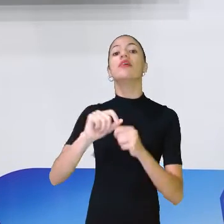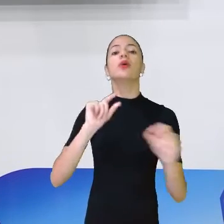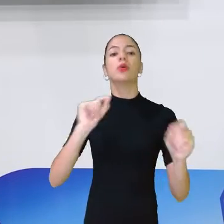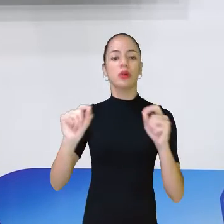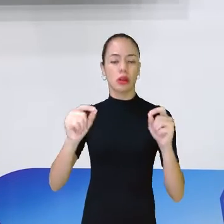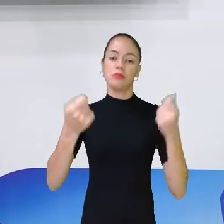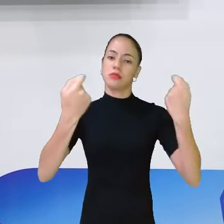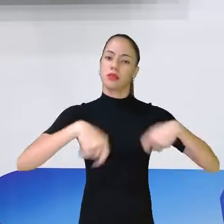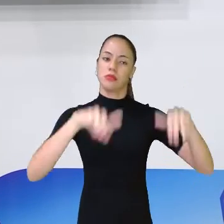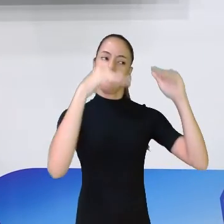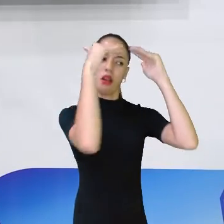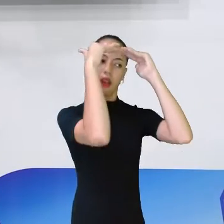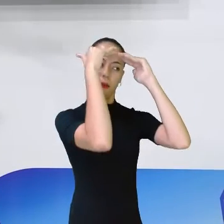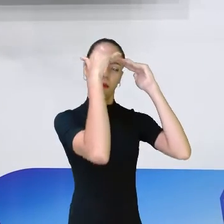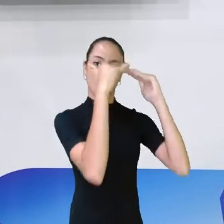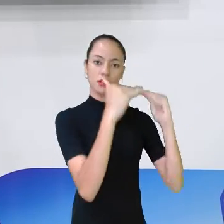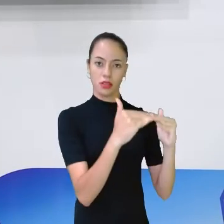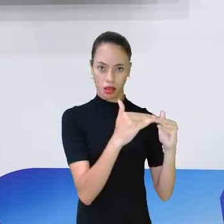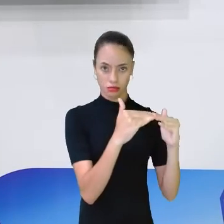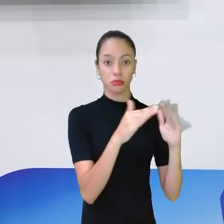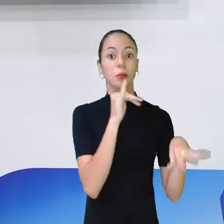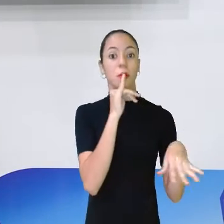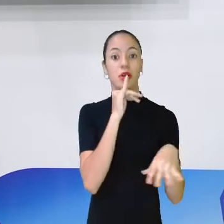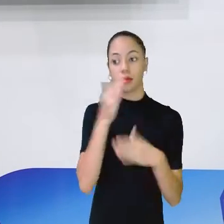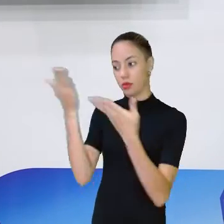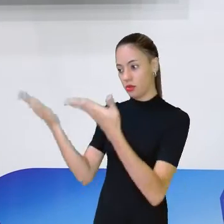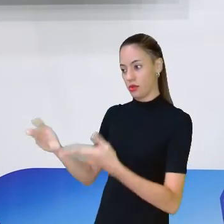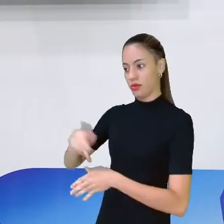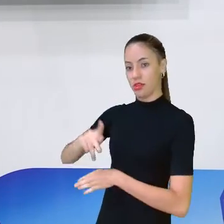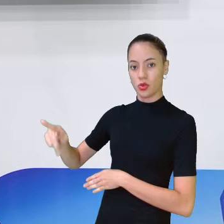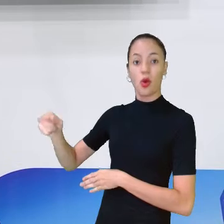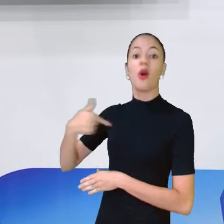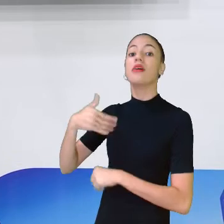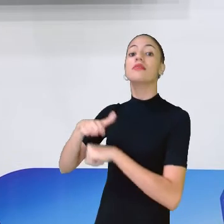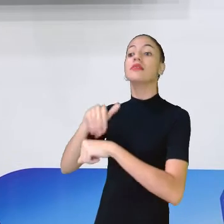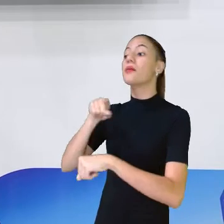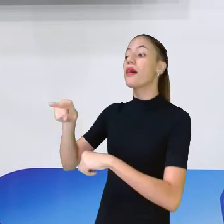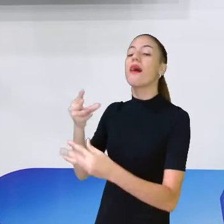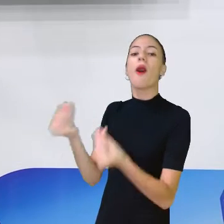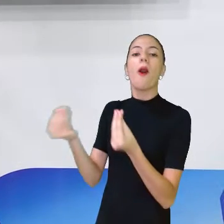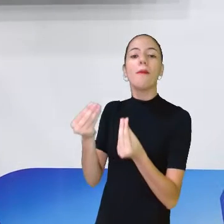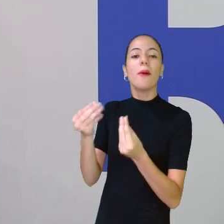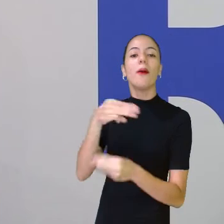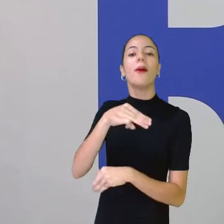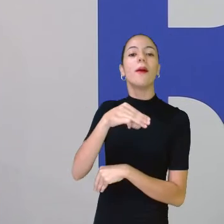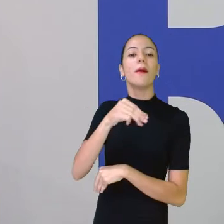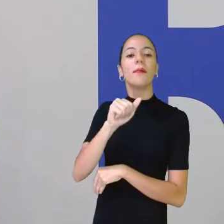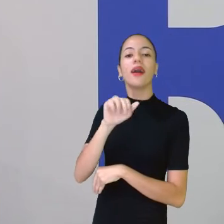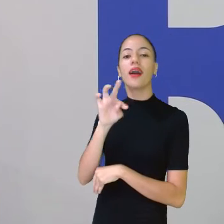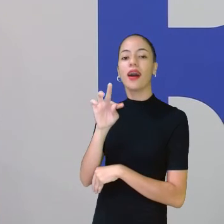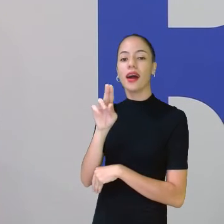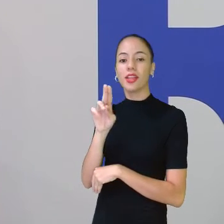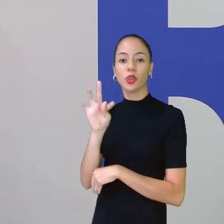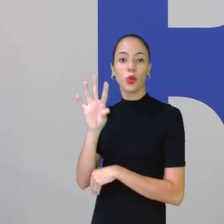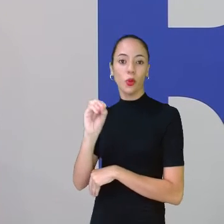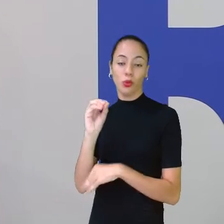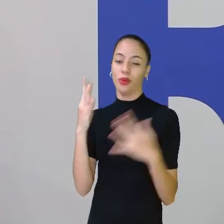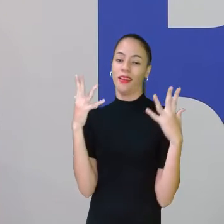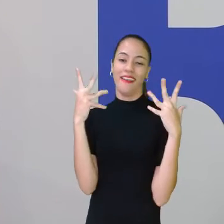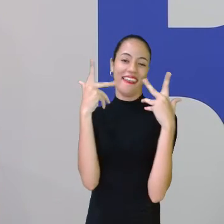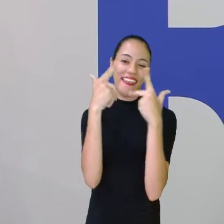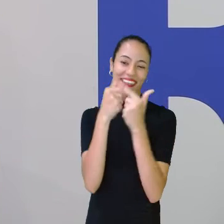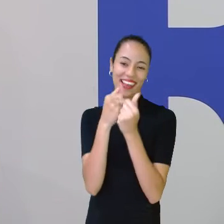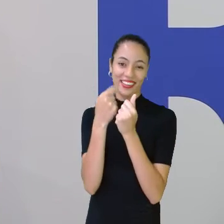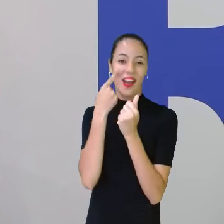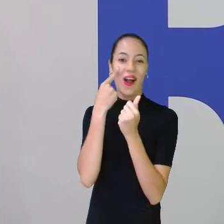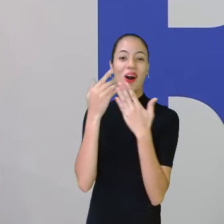chamar de Noronha, né? Professor mesmo aqui, a gente chama de Matutinho Lindo. Olha aí, ó,